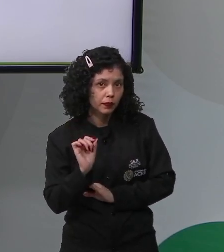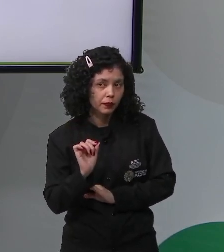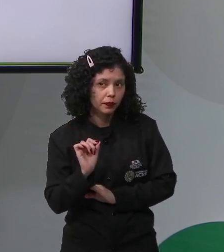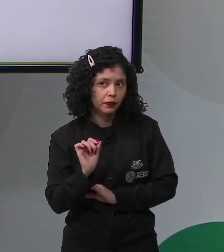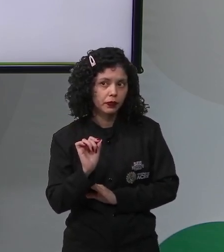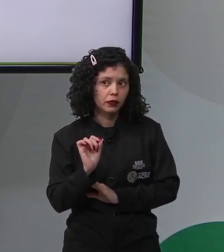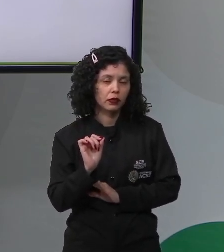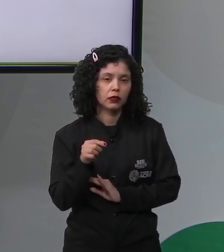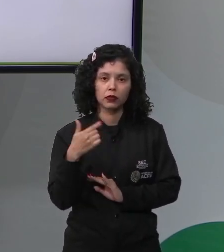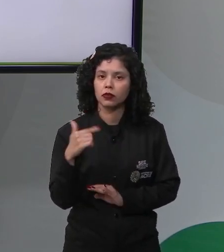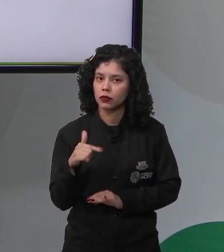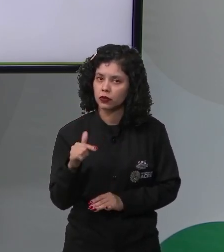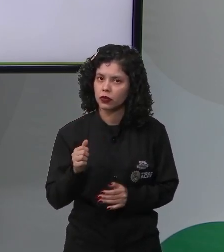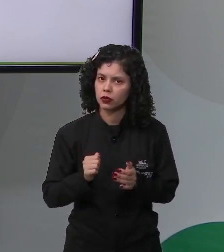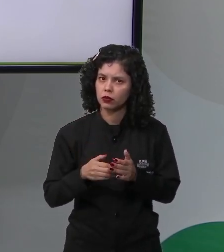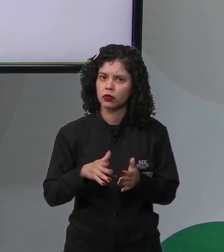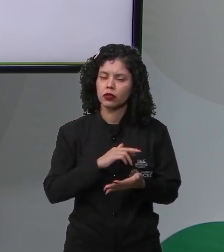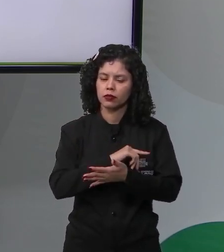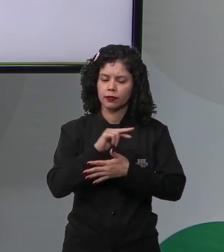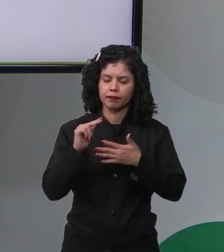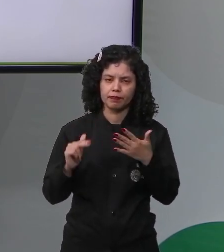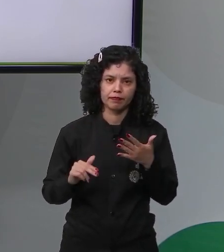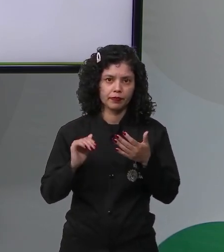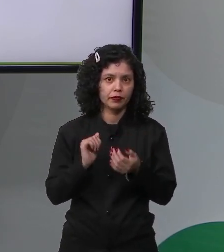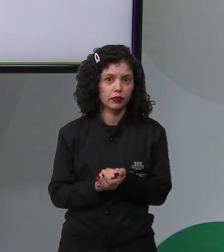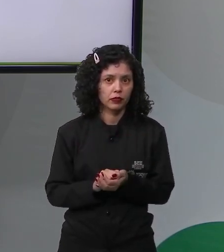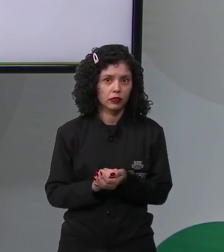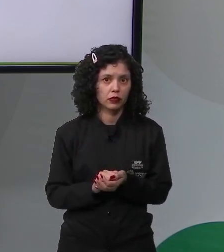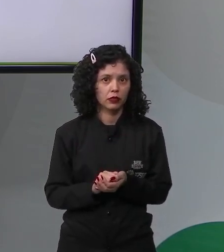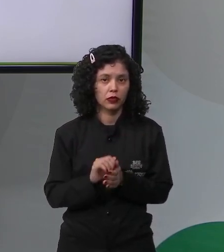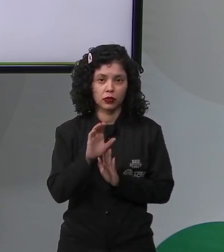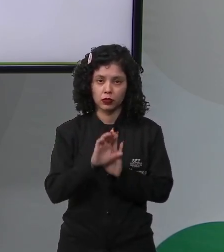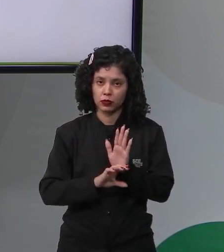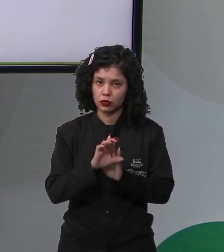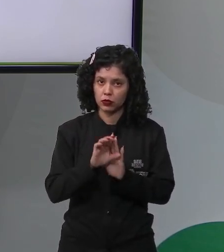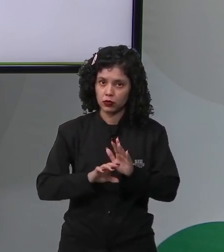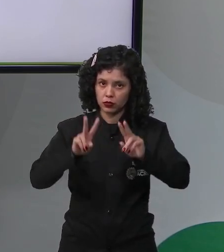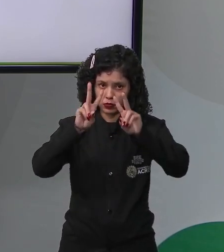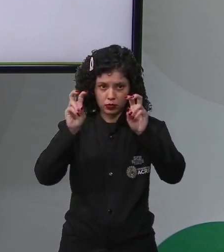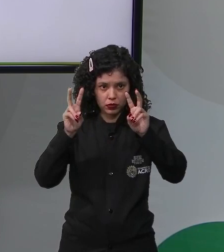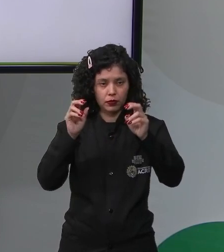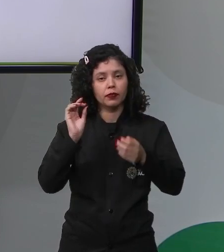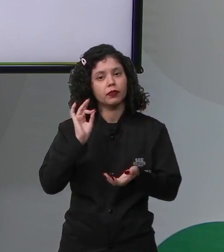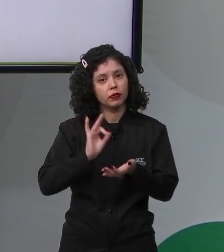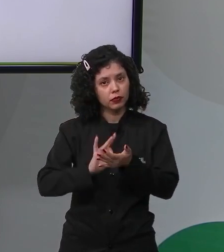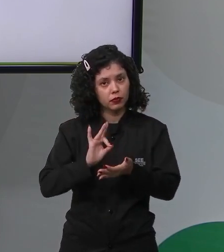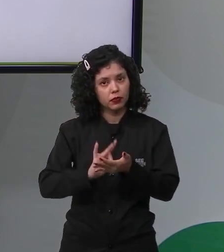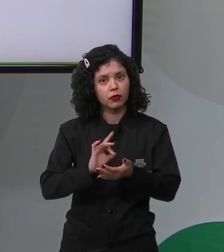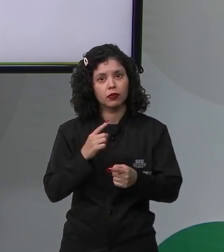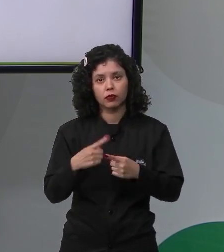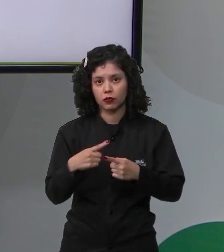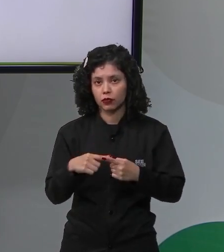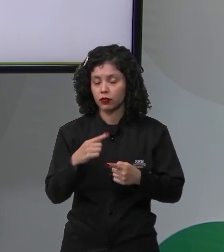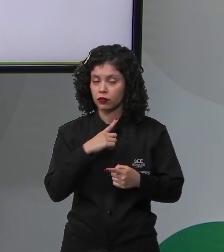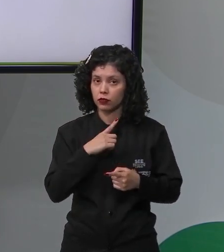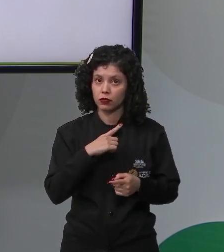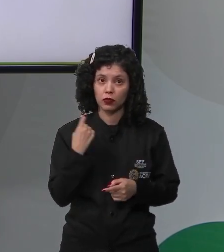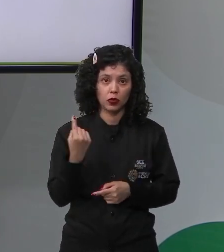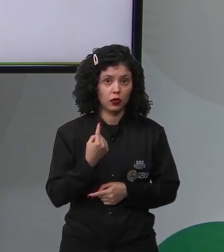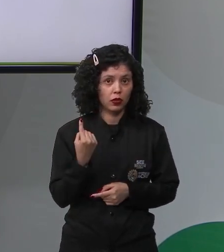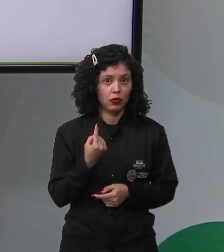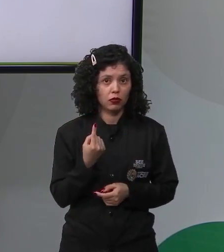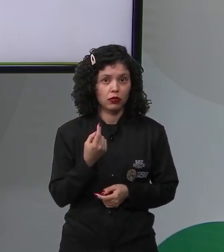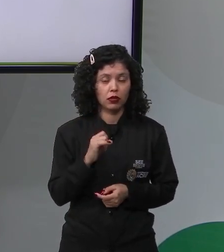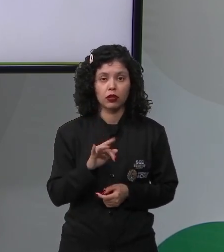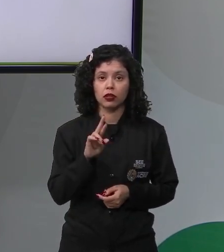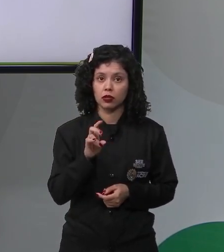quê? Não existiam muitas variações de concepções a respeito da realidade, porque existia uma única